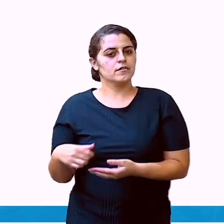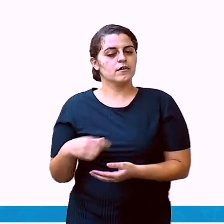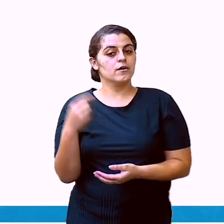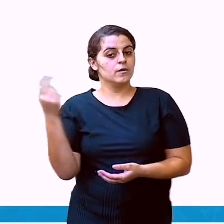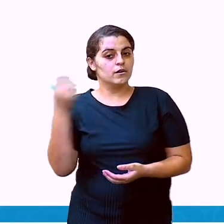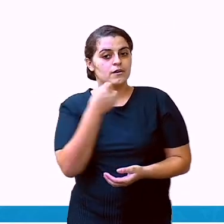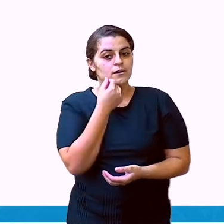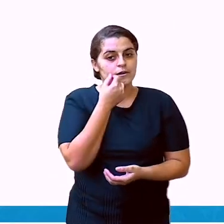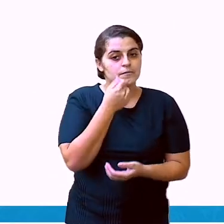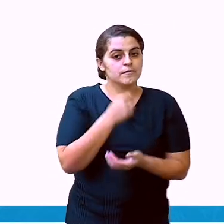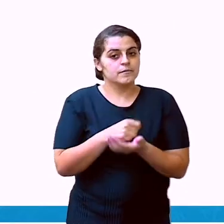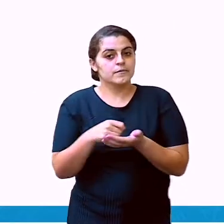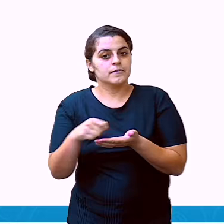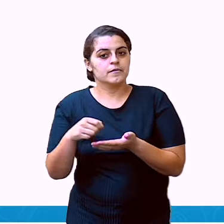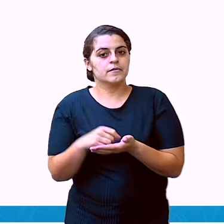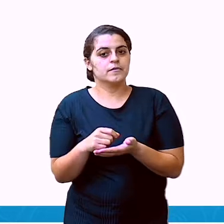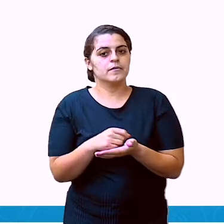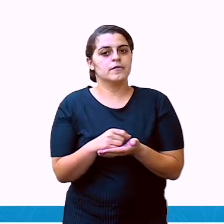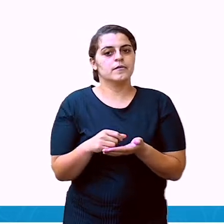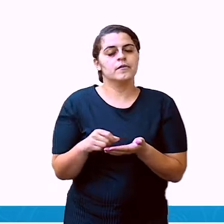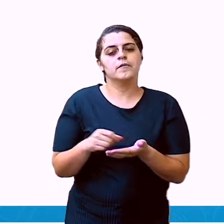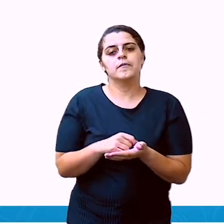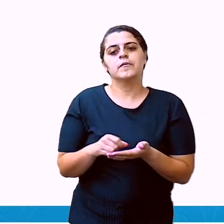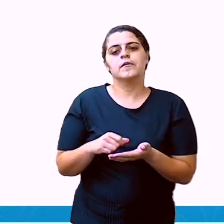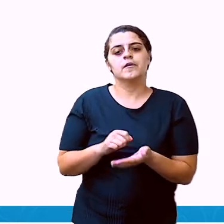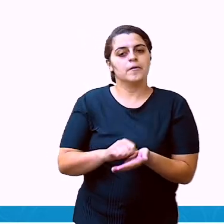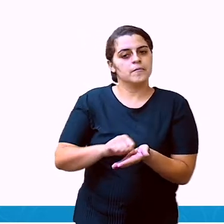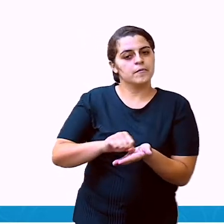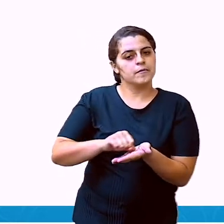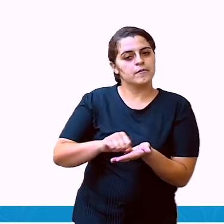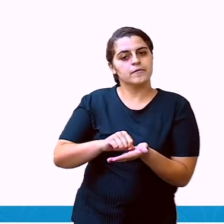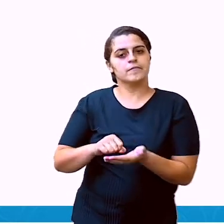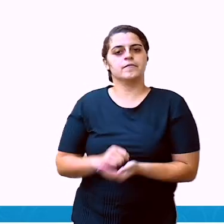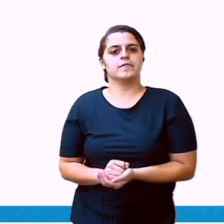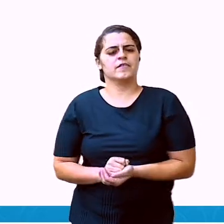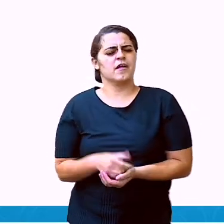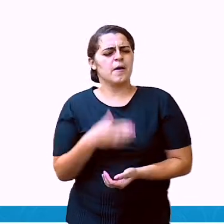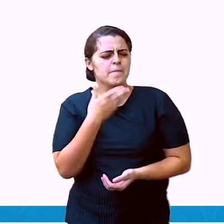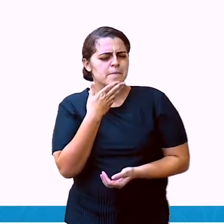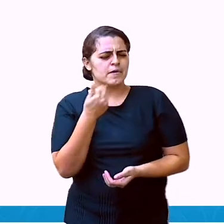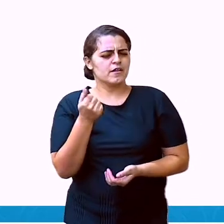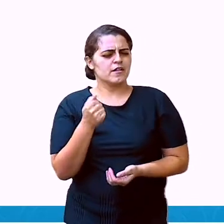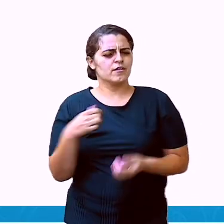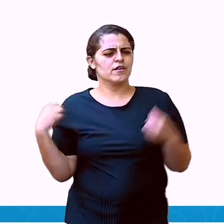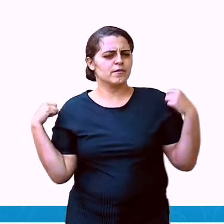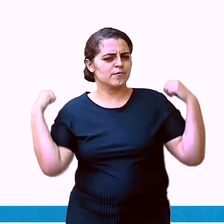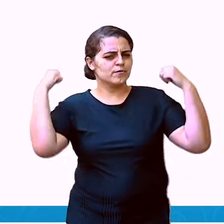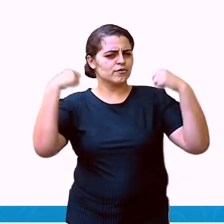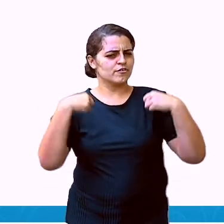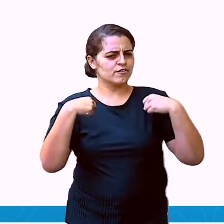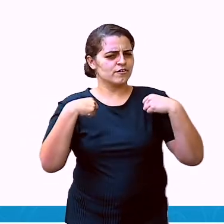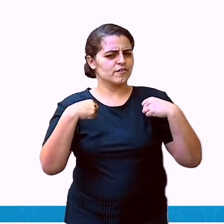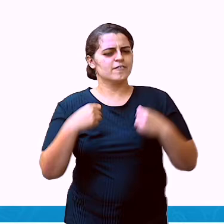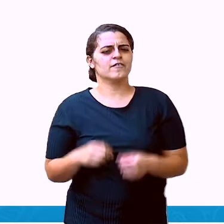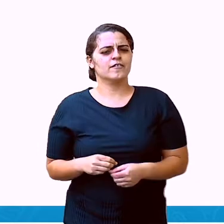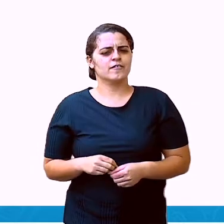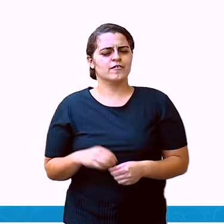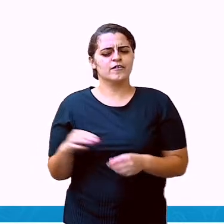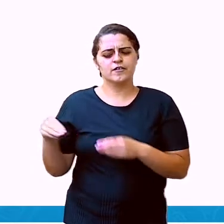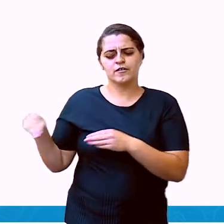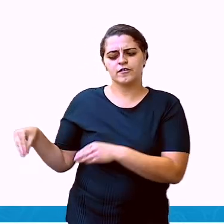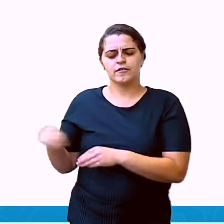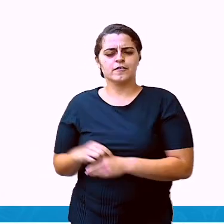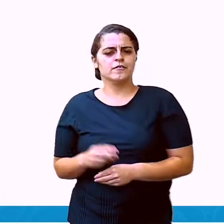o lápis, uma borracha. Melhor você pegar a sua mochila, né? Coloca aí no